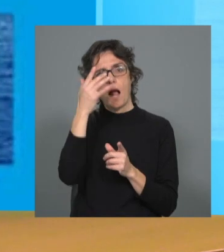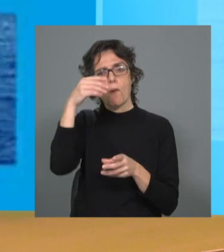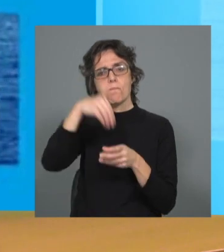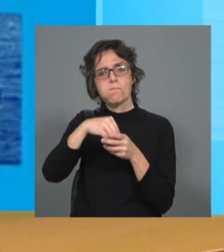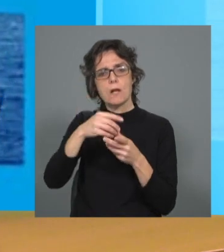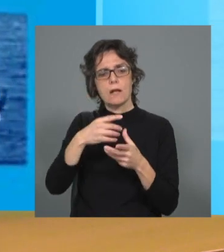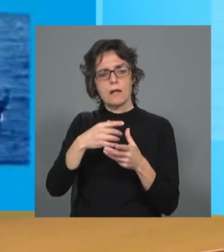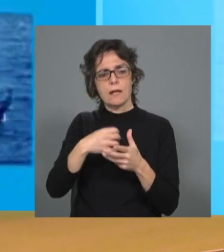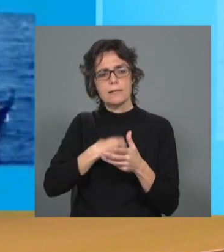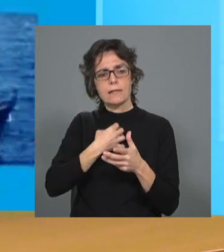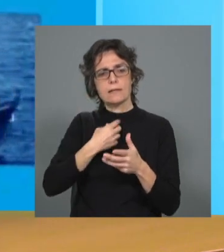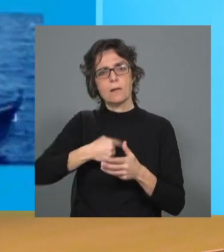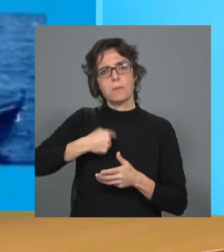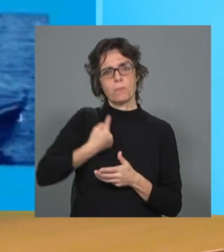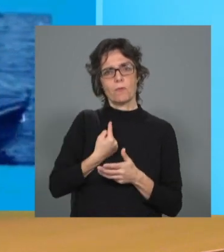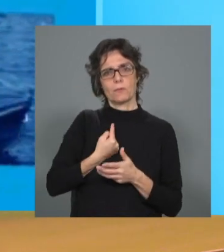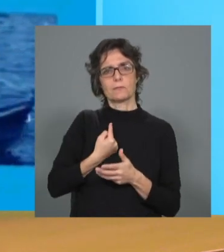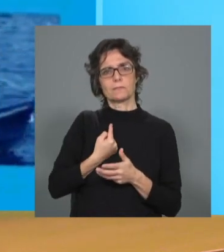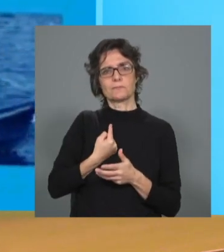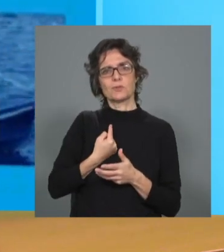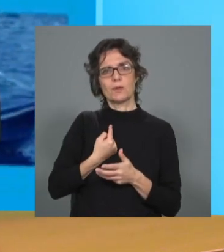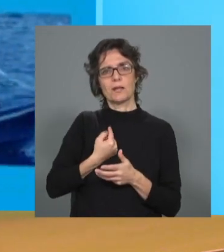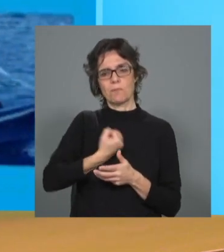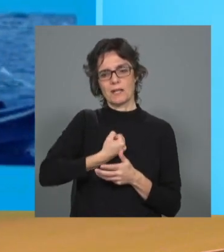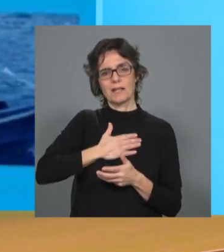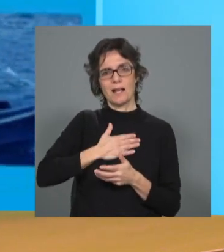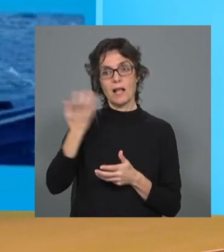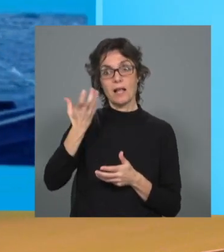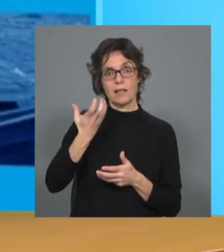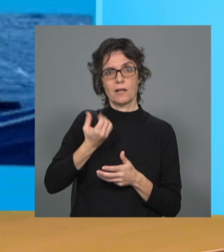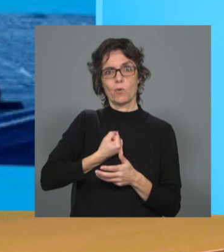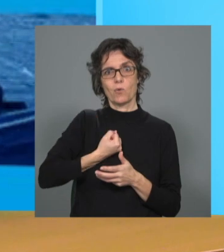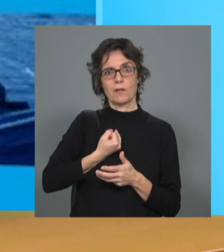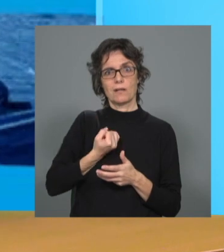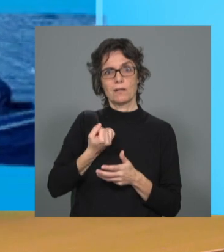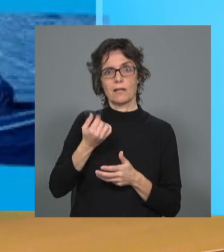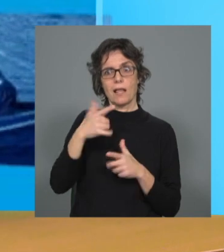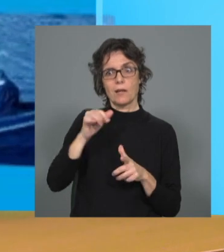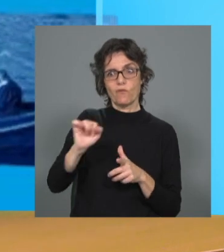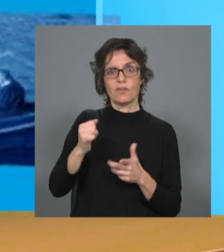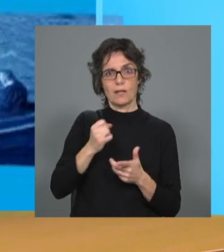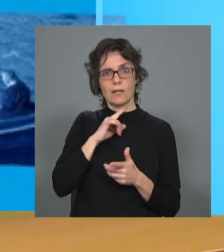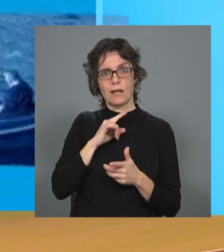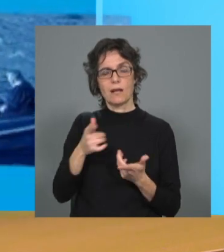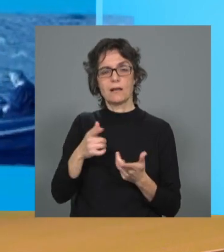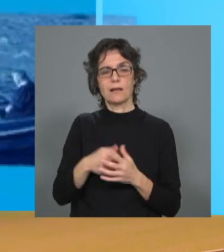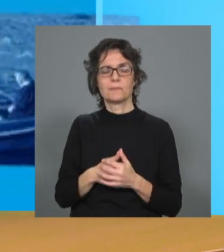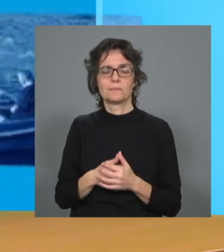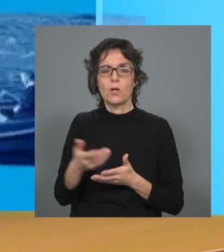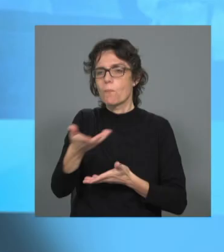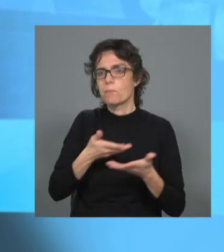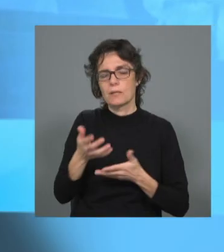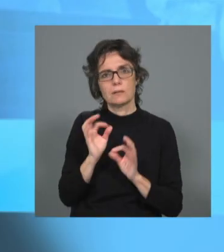dar voz e ser aquilo que elas são, com a sua cultura, falando a sua língua e partilhando as suas histórias. Ao fim e ao cabo,